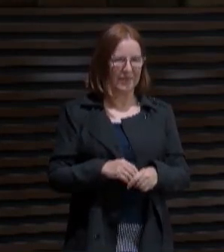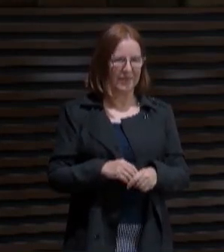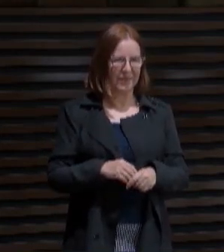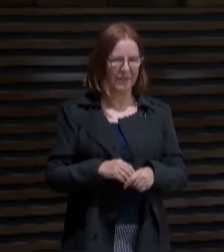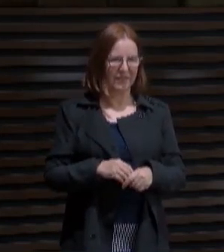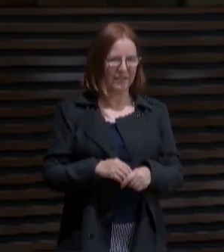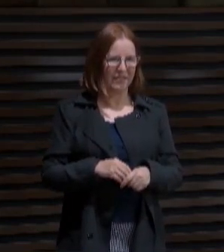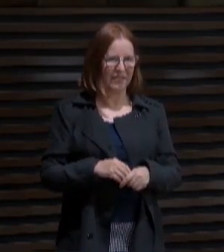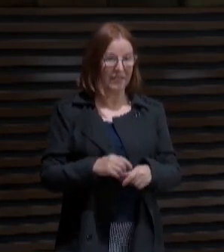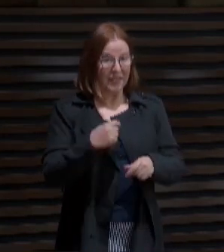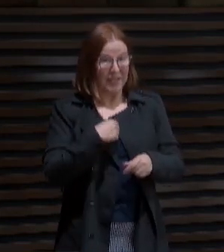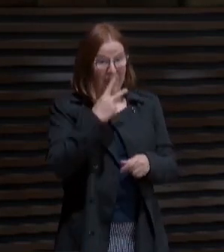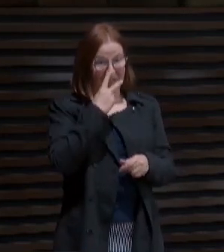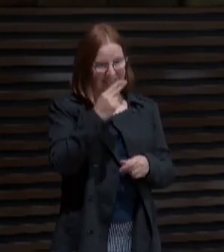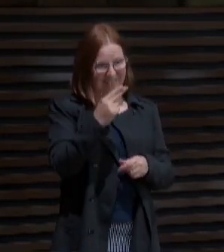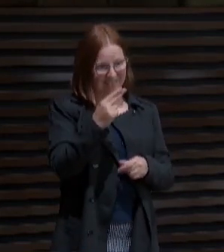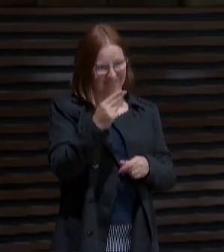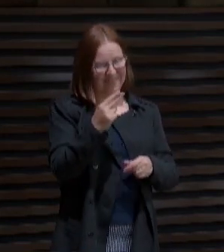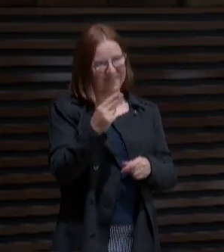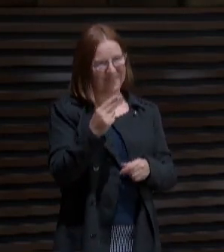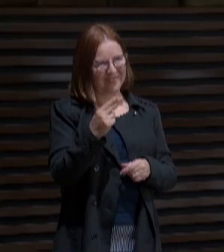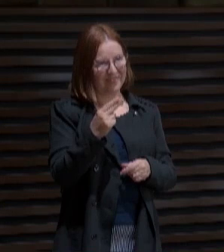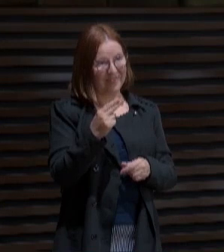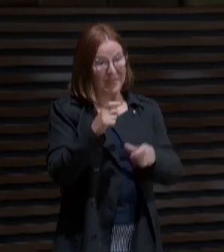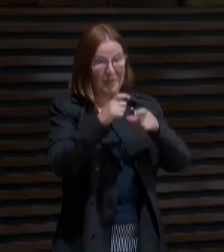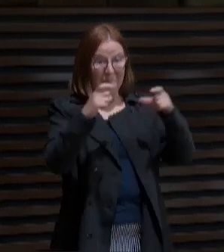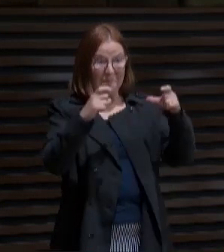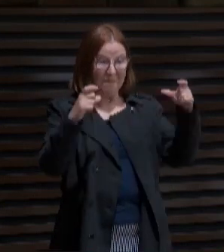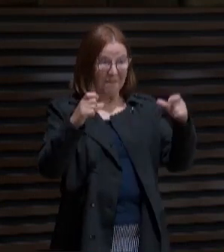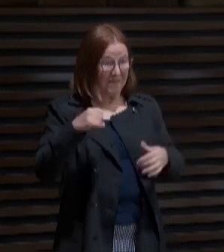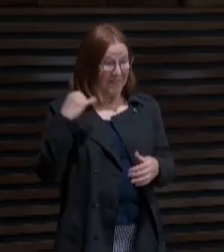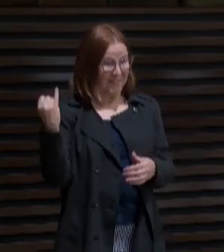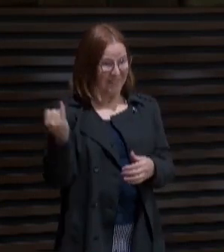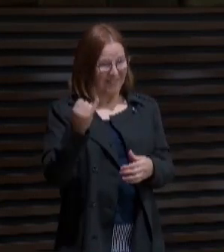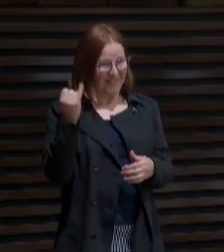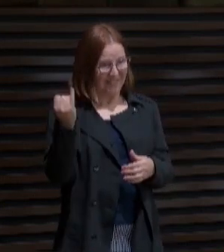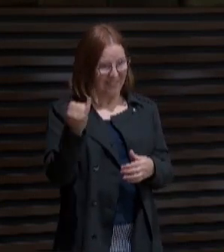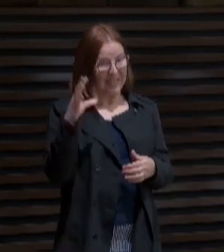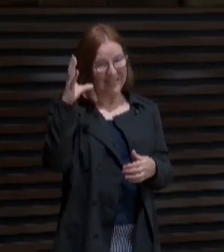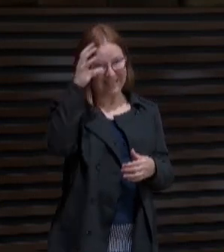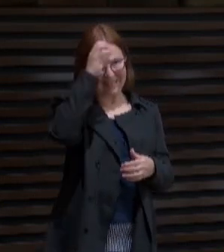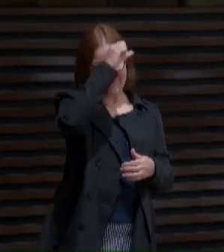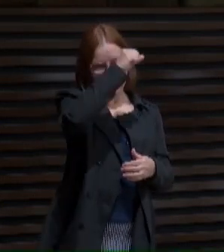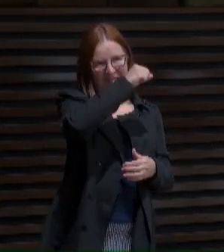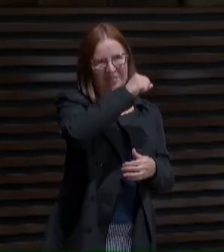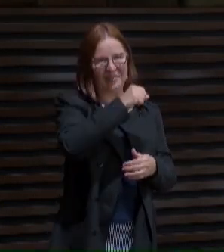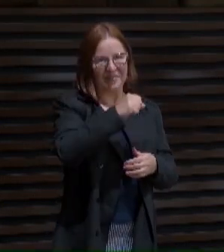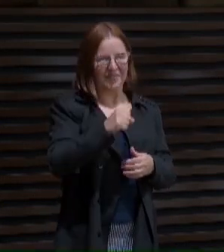que eu considero de maior importância na compreensão